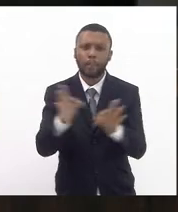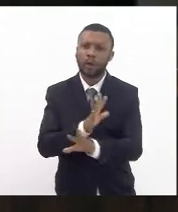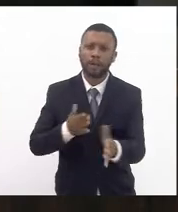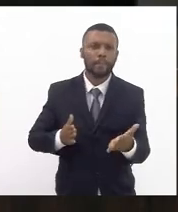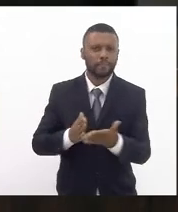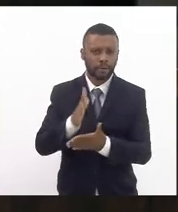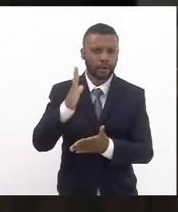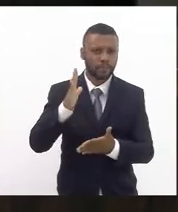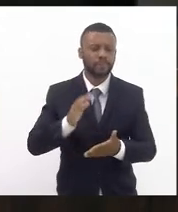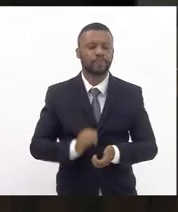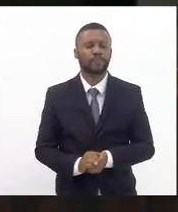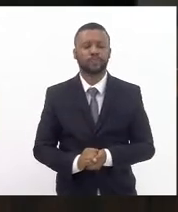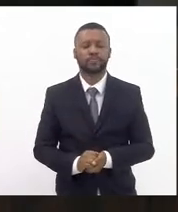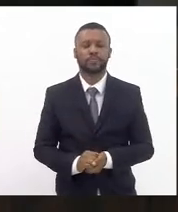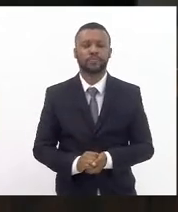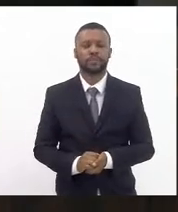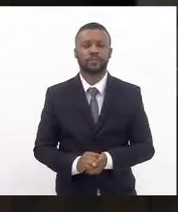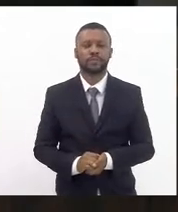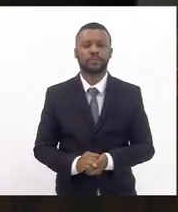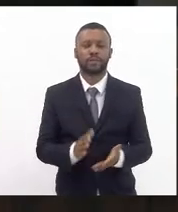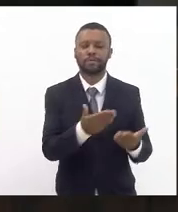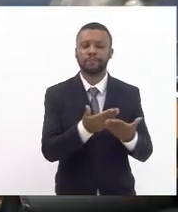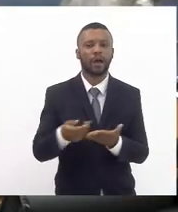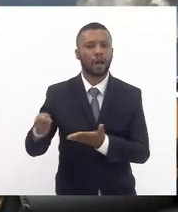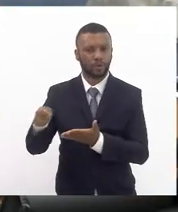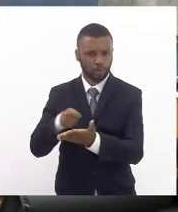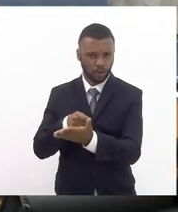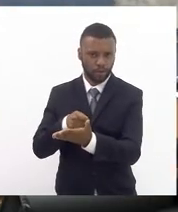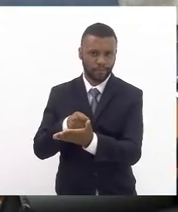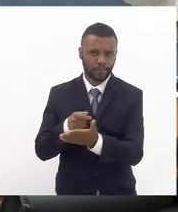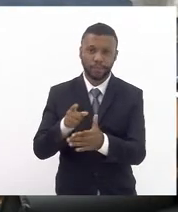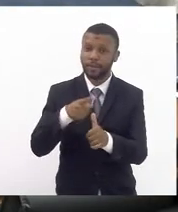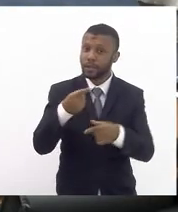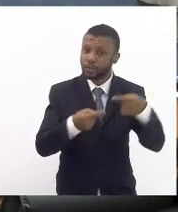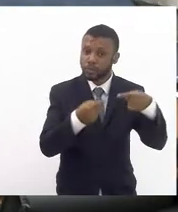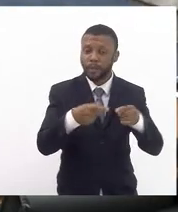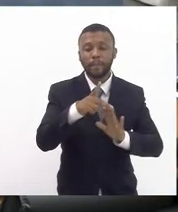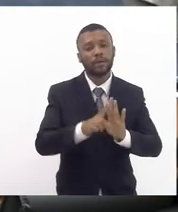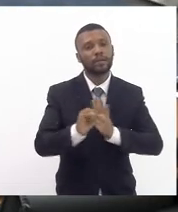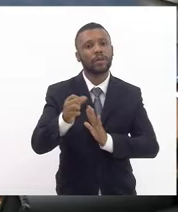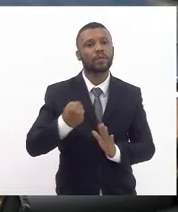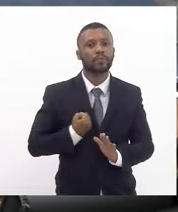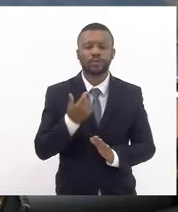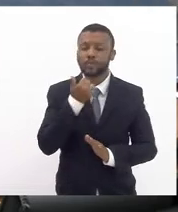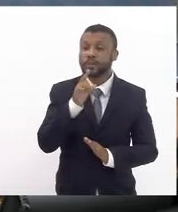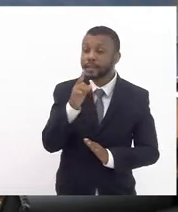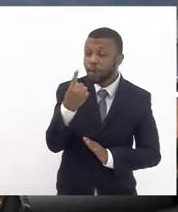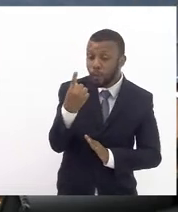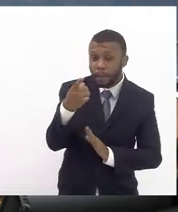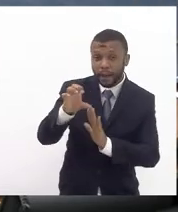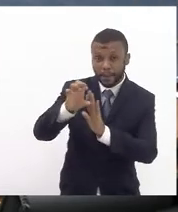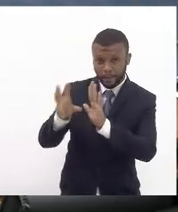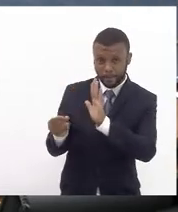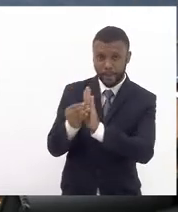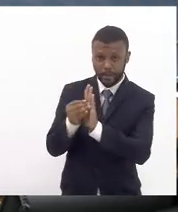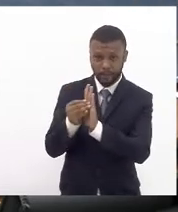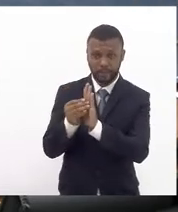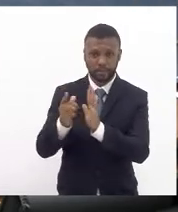aprovado. Vai autógrafo. Em primeira discussão, projeto de lei. Tem uma emenda, vê de quem é. Não?